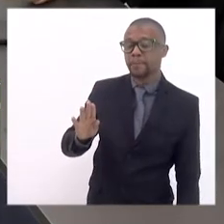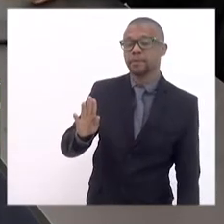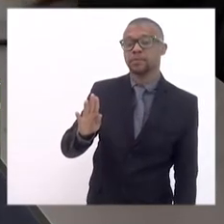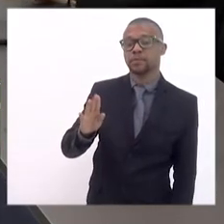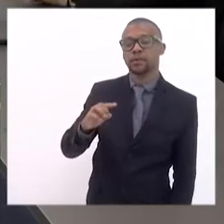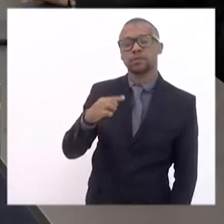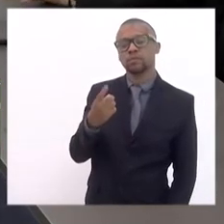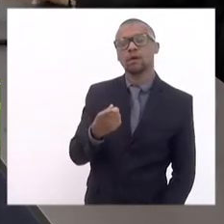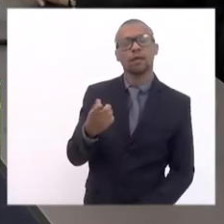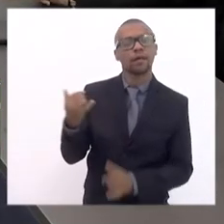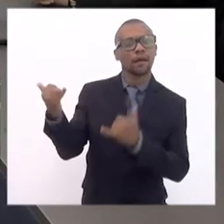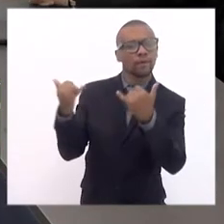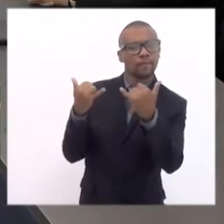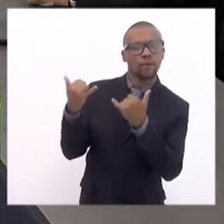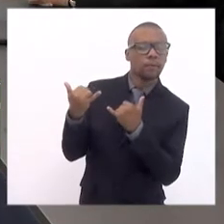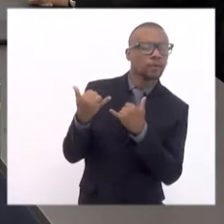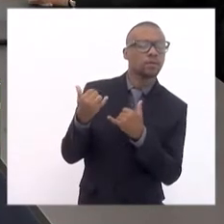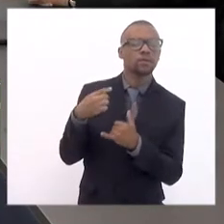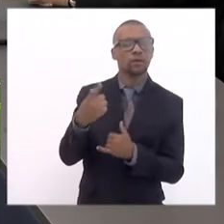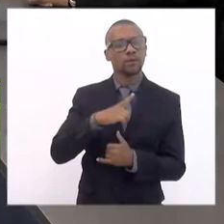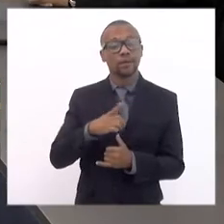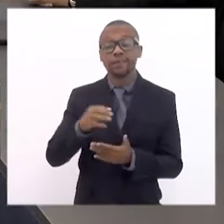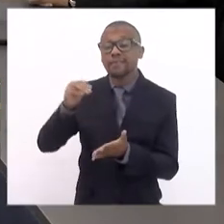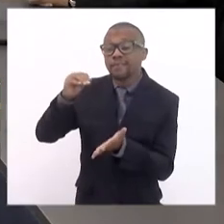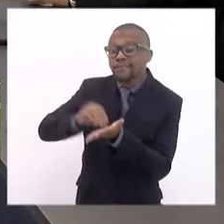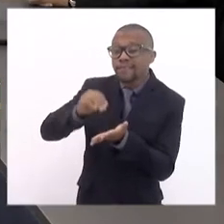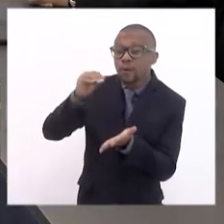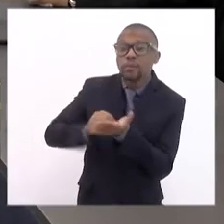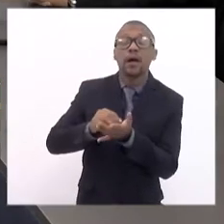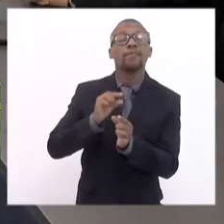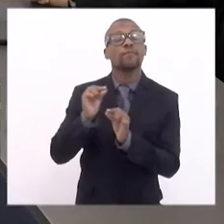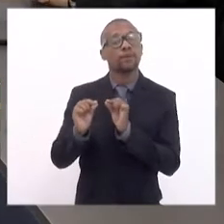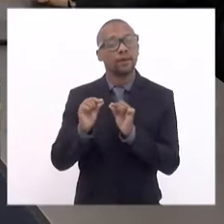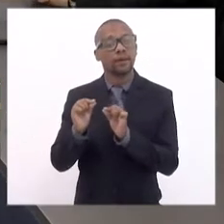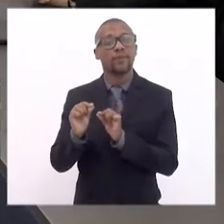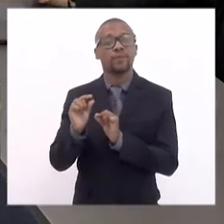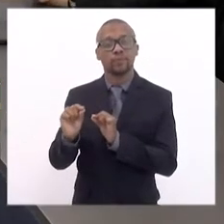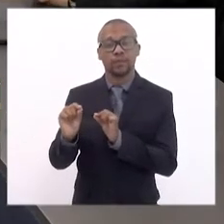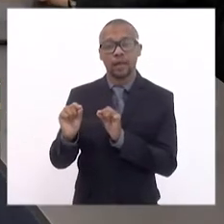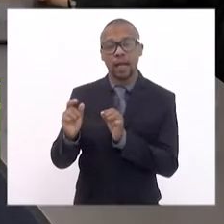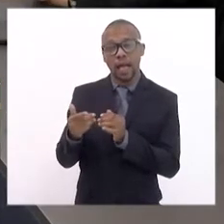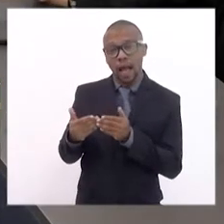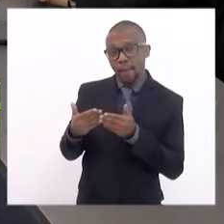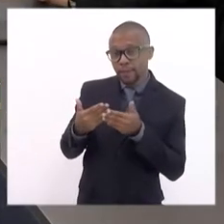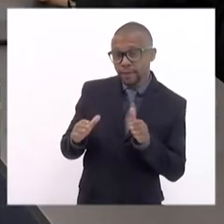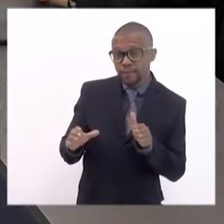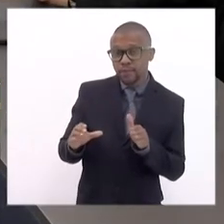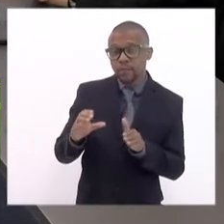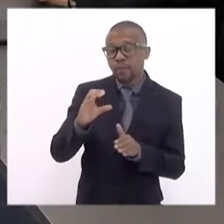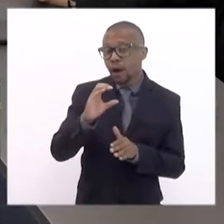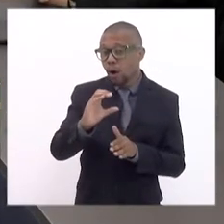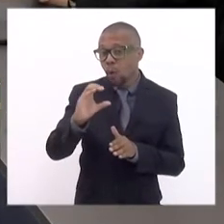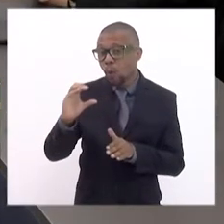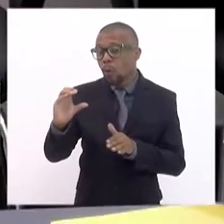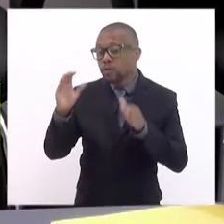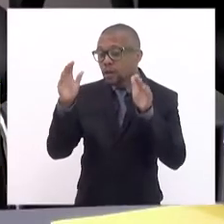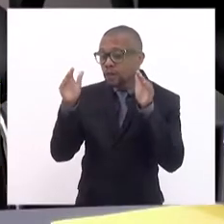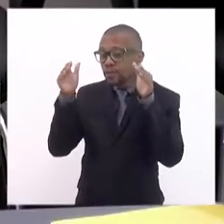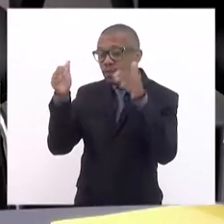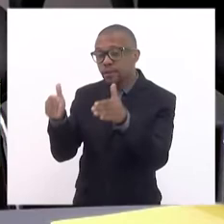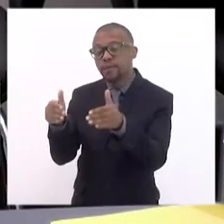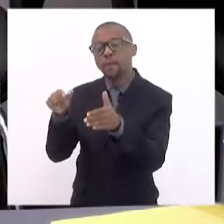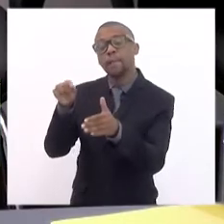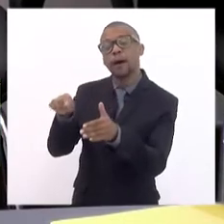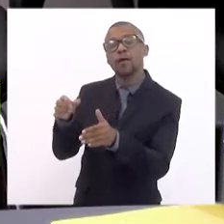é que o passo faltante, o que faltava fazer, era a abertura de uma conta específica do fundo, não é? Era o